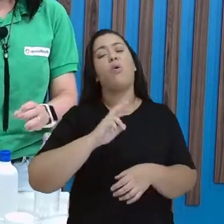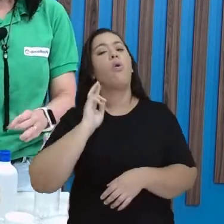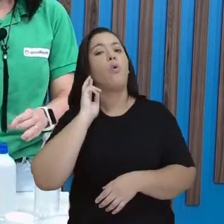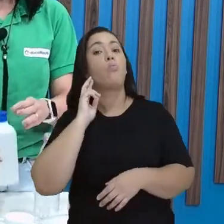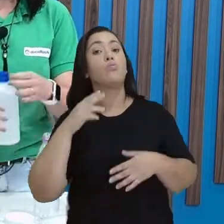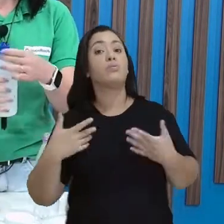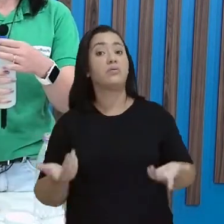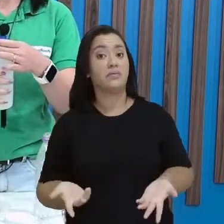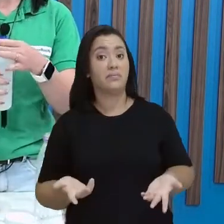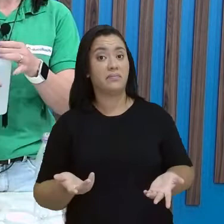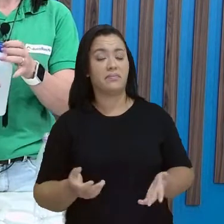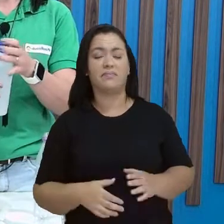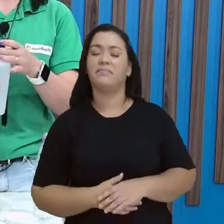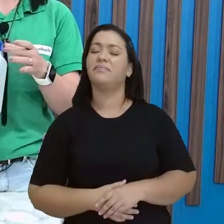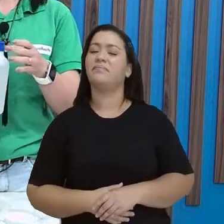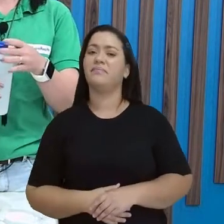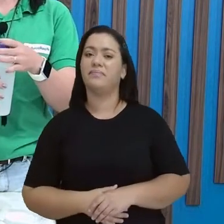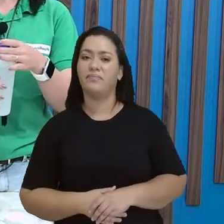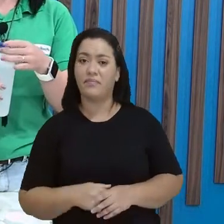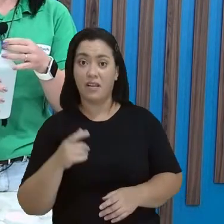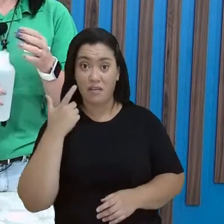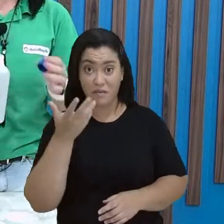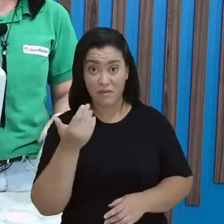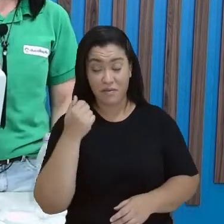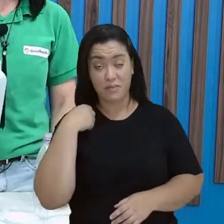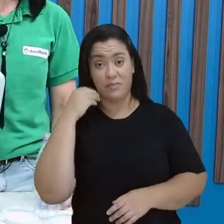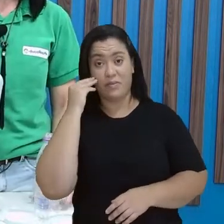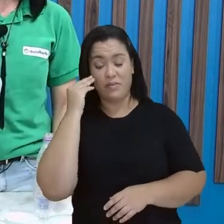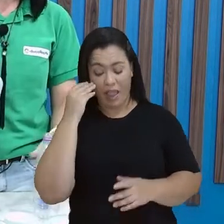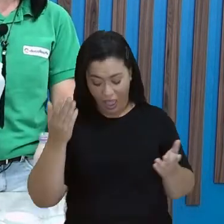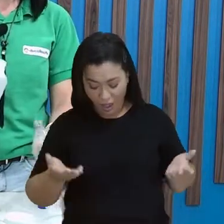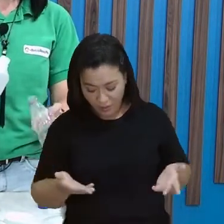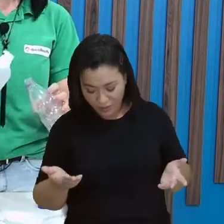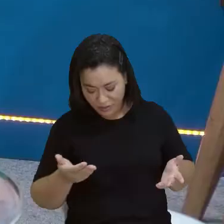de tirar? Vamos lá? Vamos conferir aqui, ó.